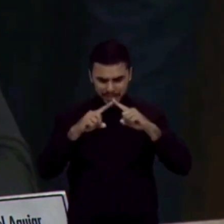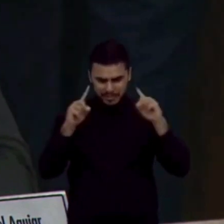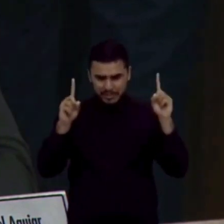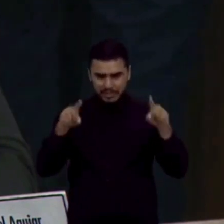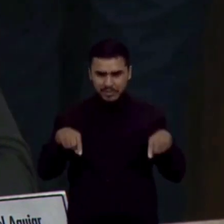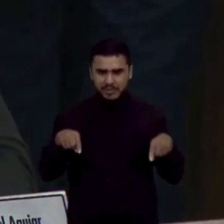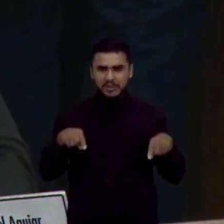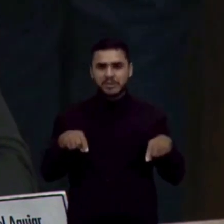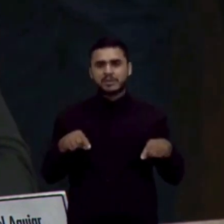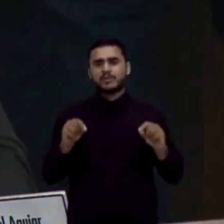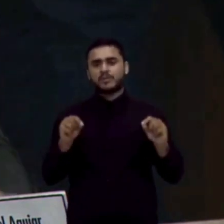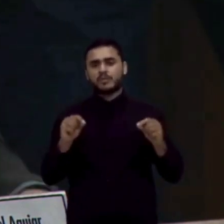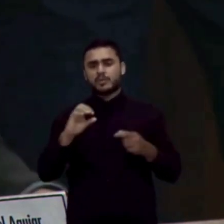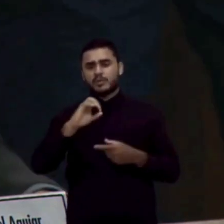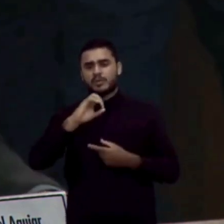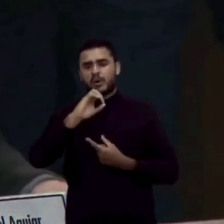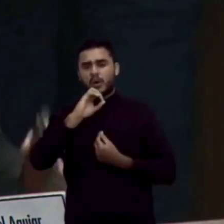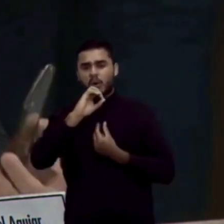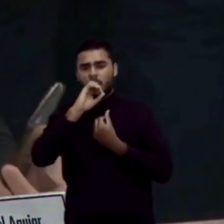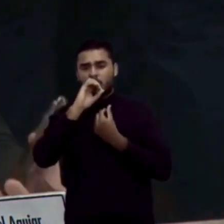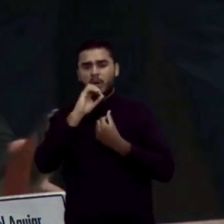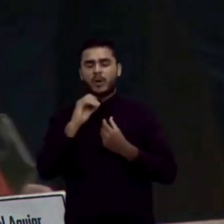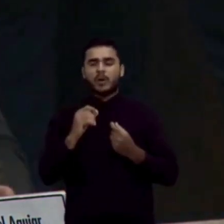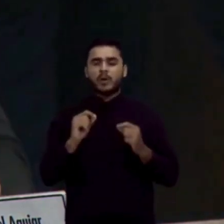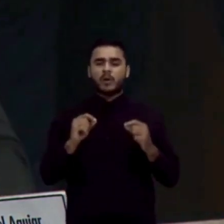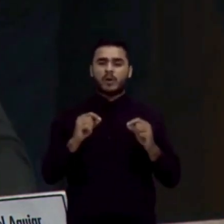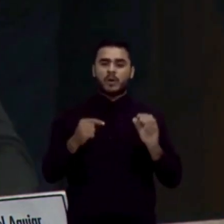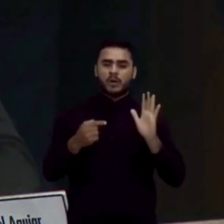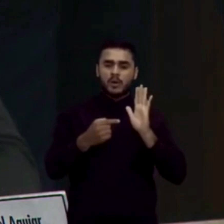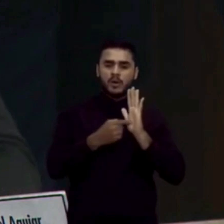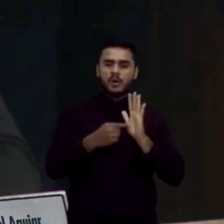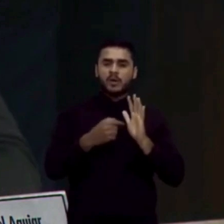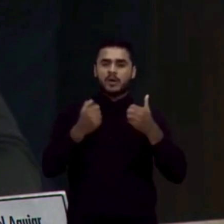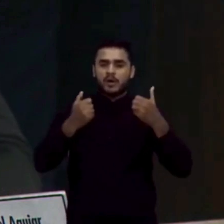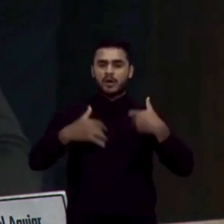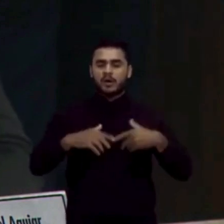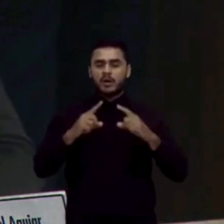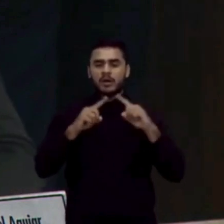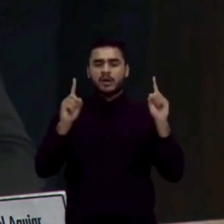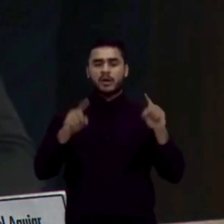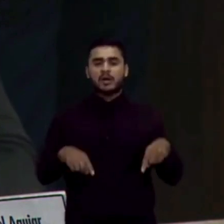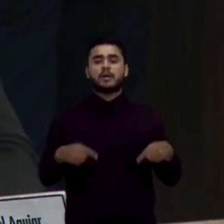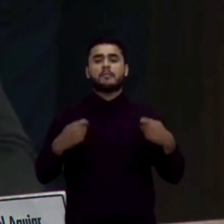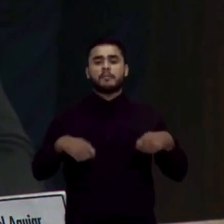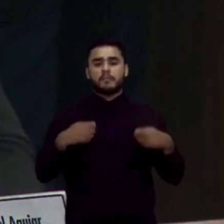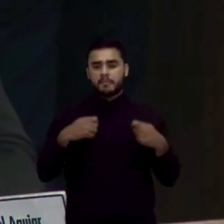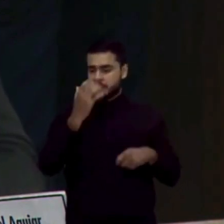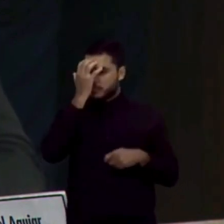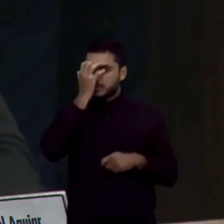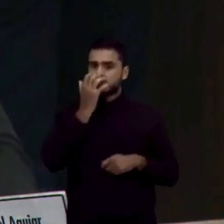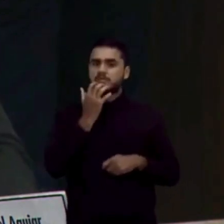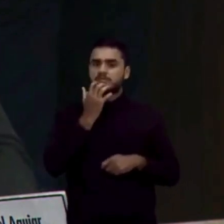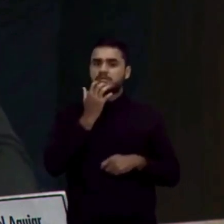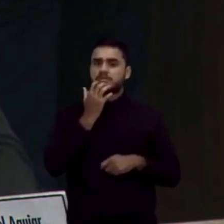delicadas ou que envolvam orçamento público nessa envergadura que a gente está falando aqui,